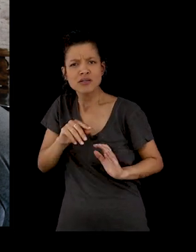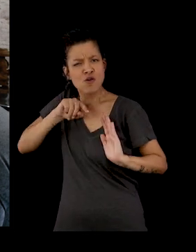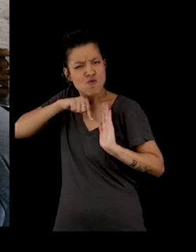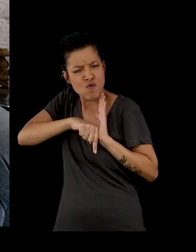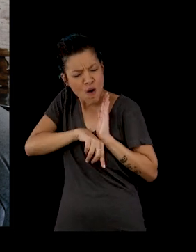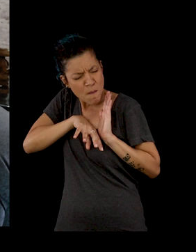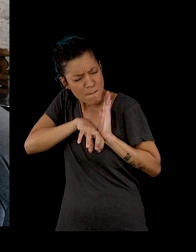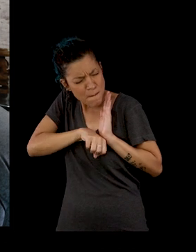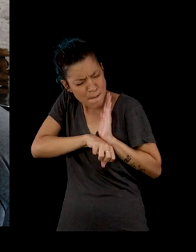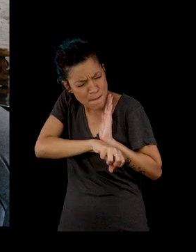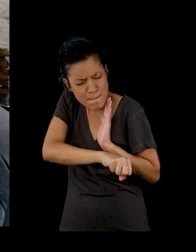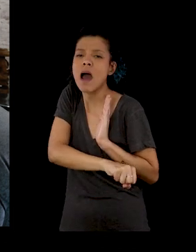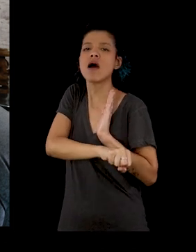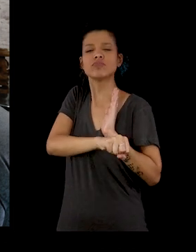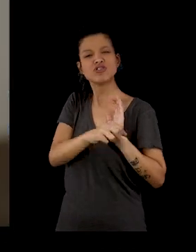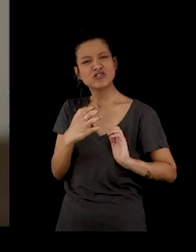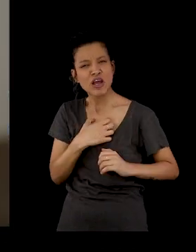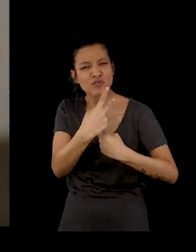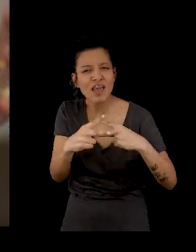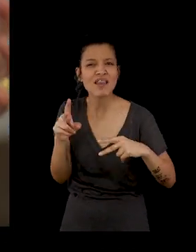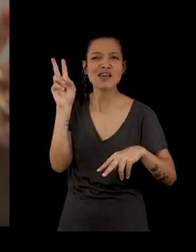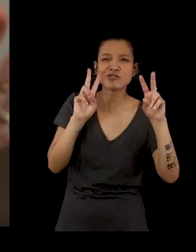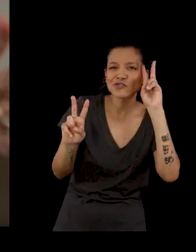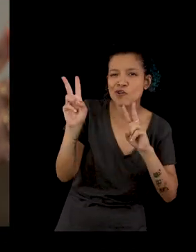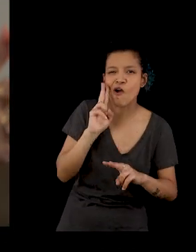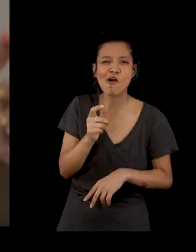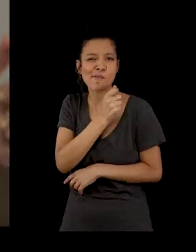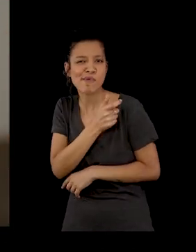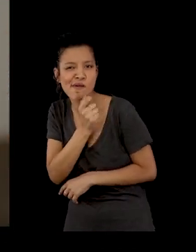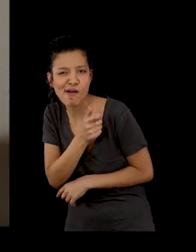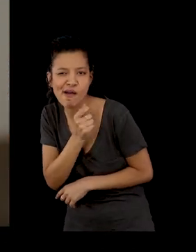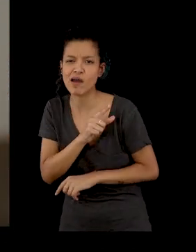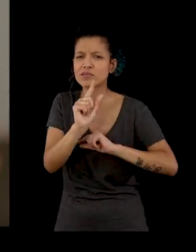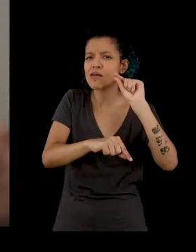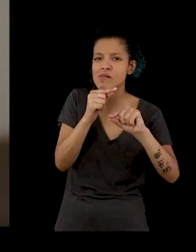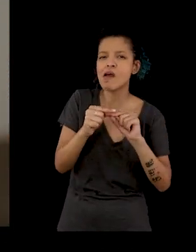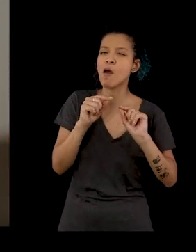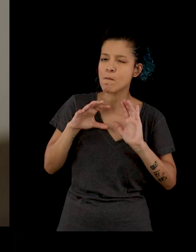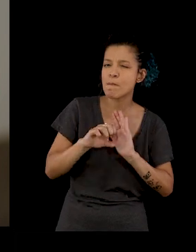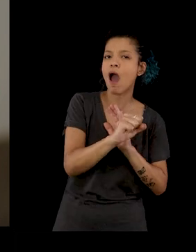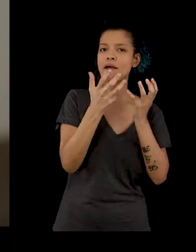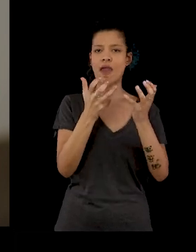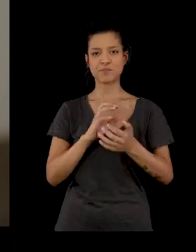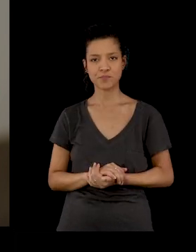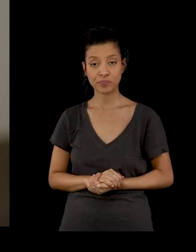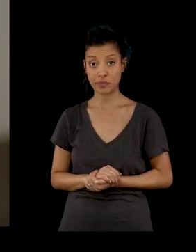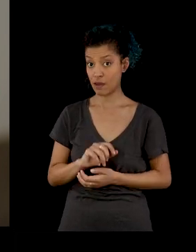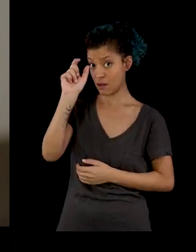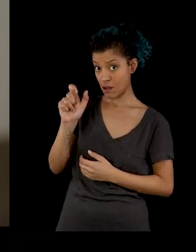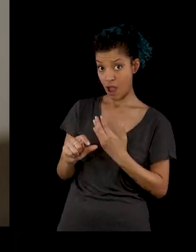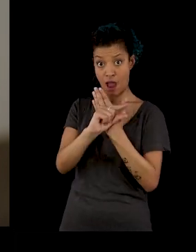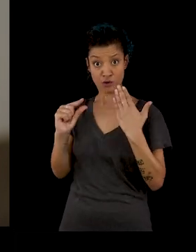as suas anedotas, as suas questões. Grandes autores brasileiros, de grandes autoras, tá?